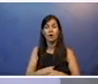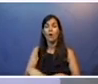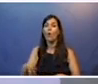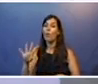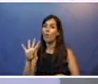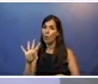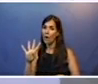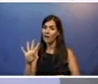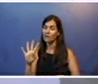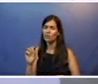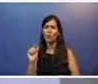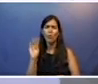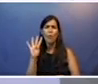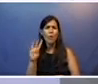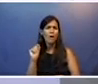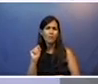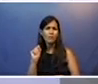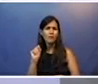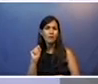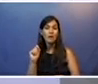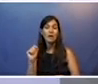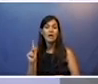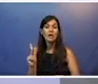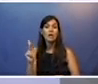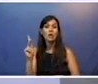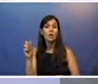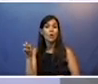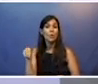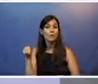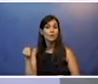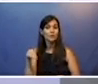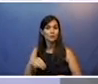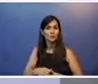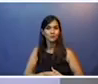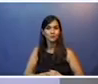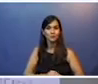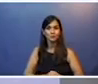4. Então ele está a uma altura de 4 km.